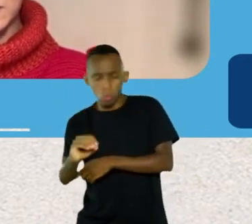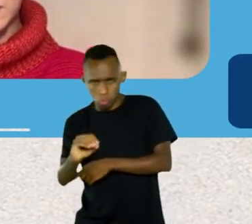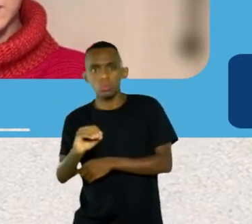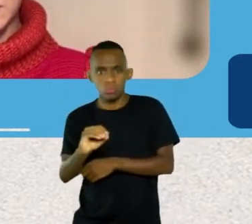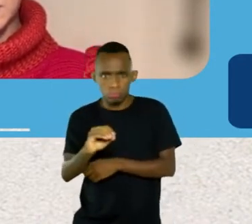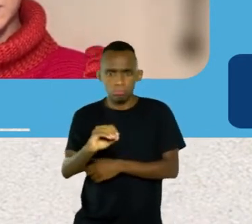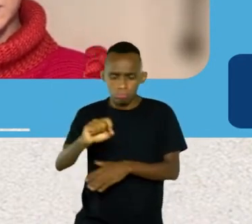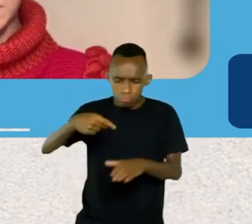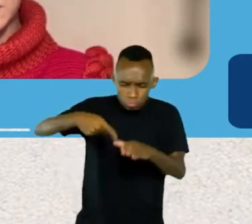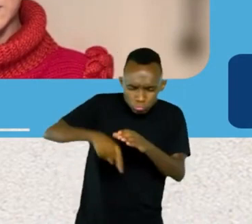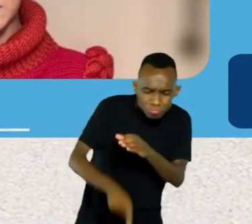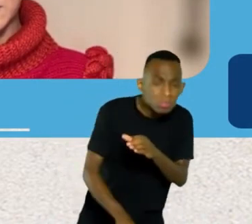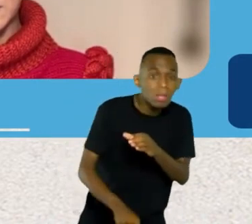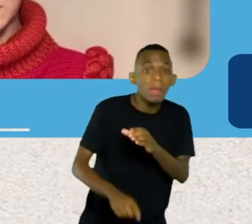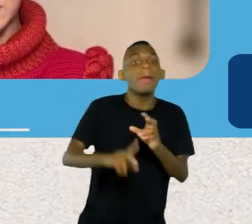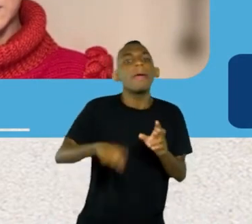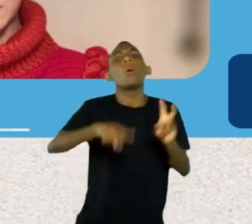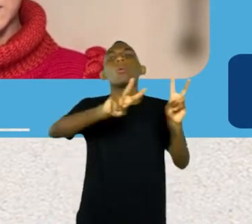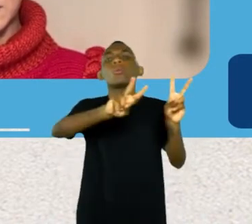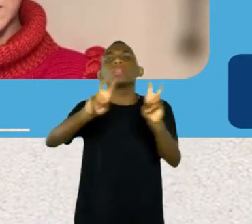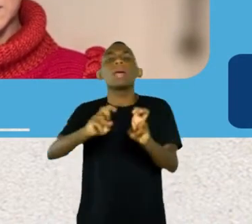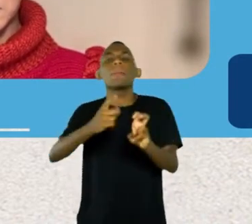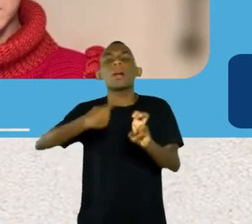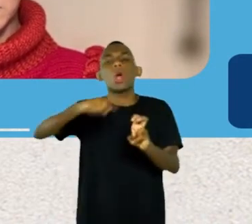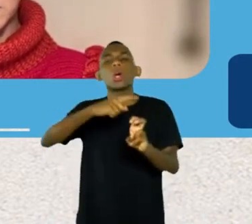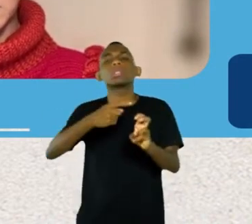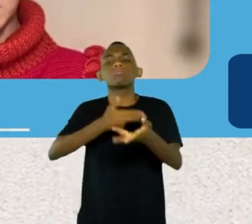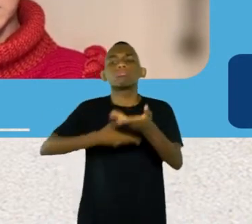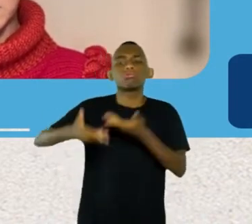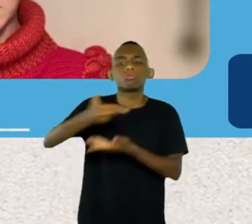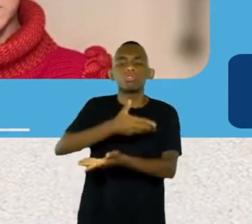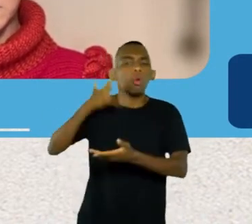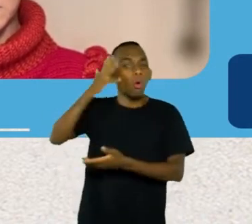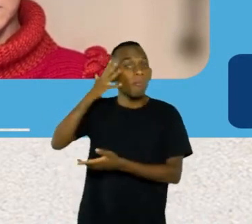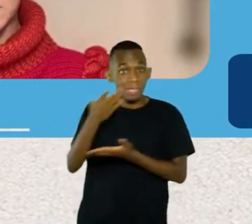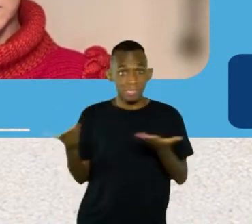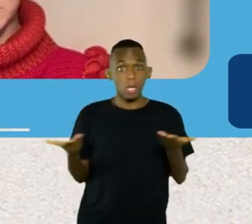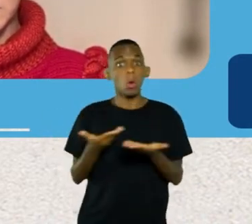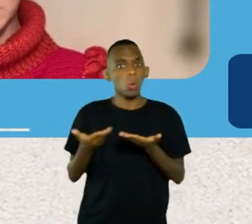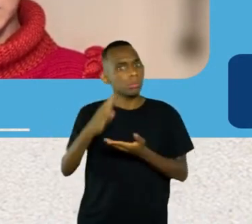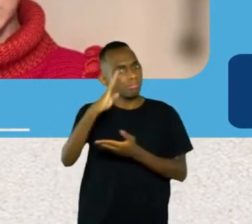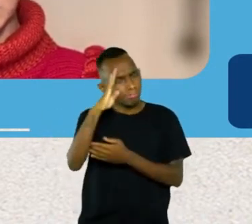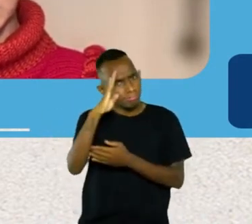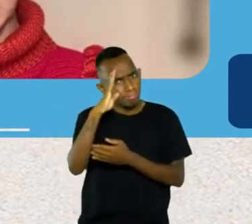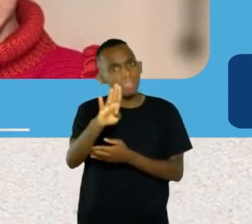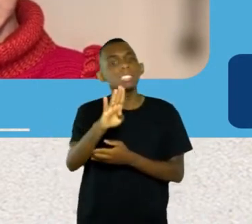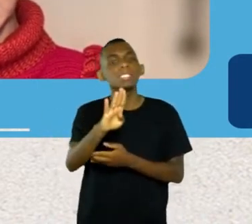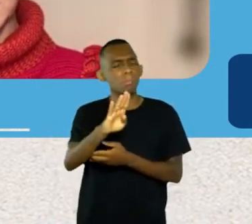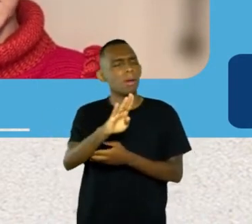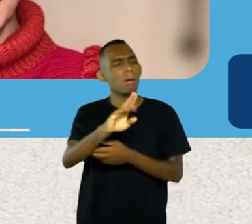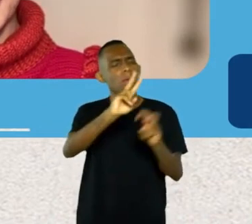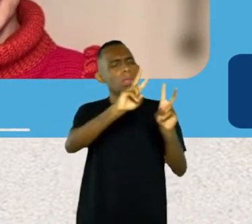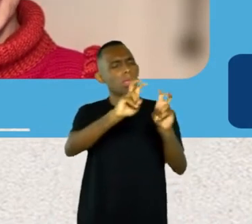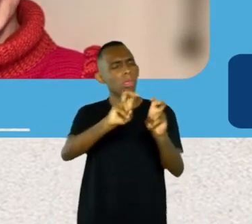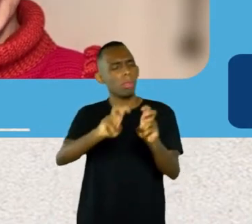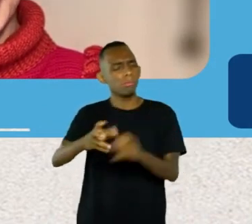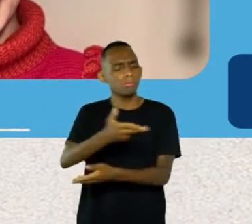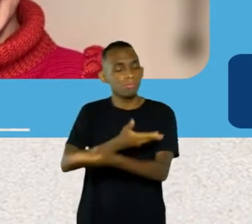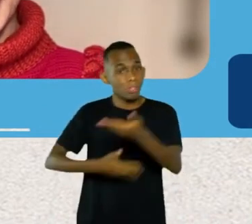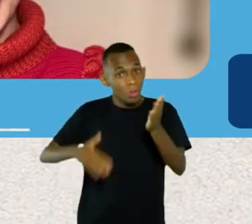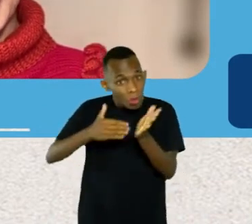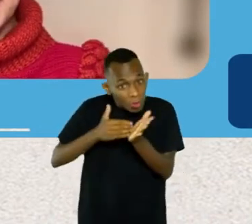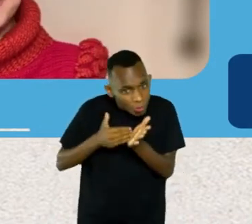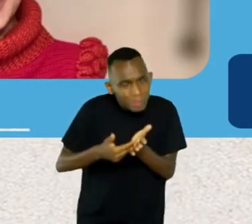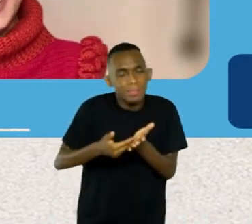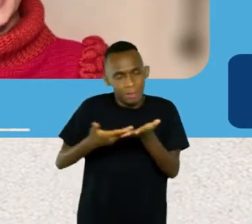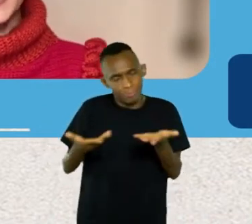e que é o tema da nossa conversa, o tema principal, porque a gente vai falar de muita coisa aqui. A começar, bem-vinda,